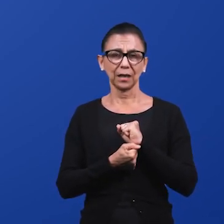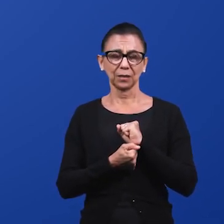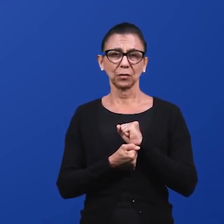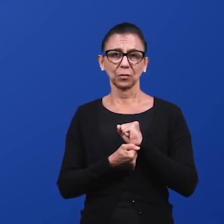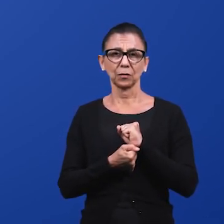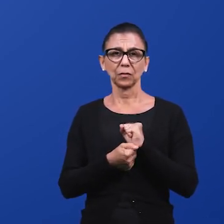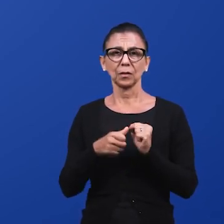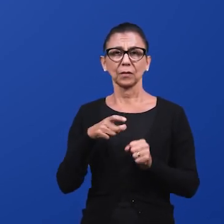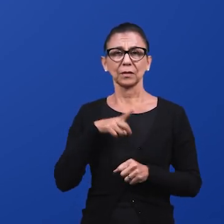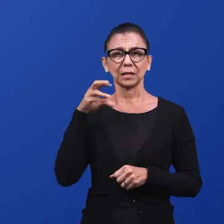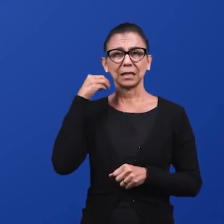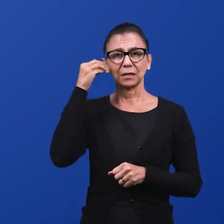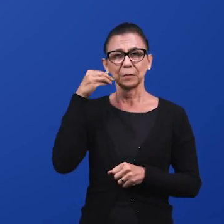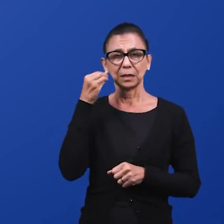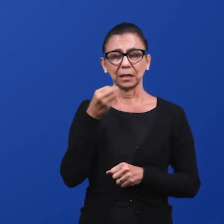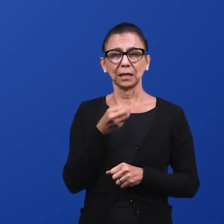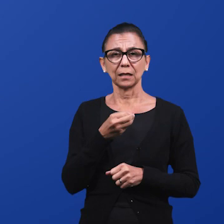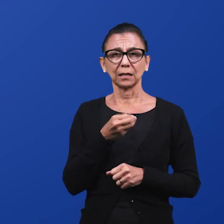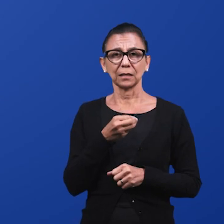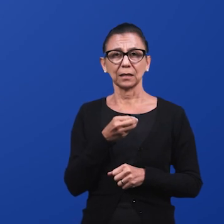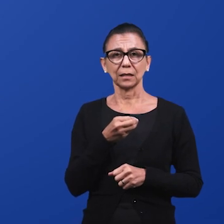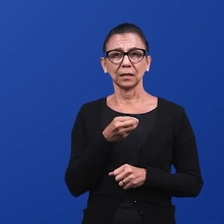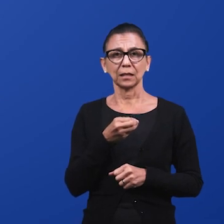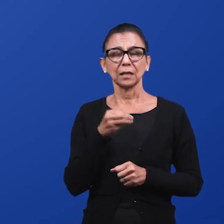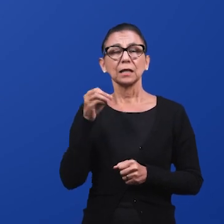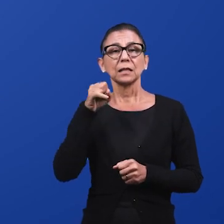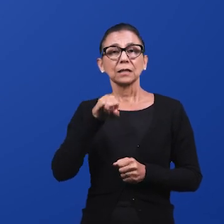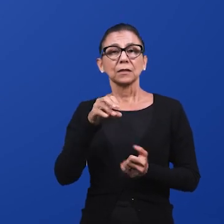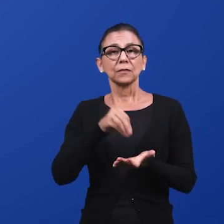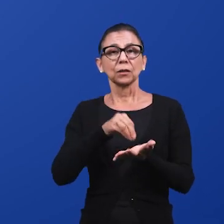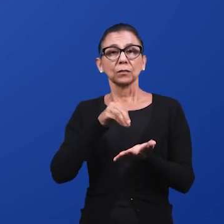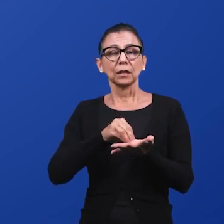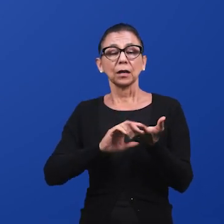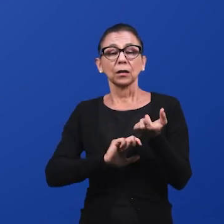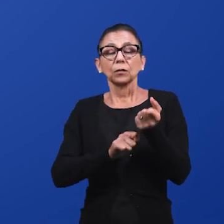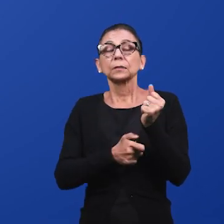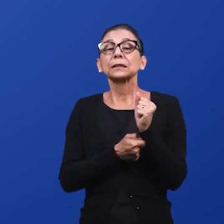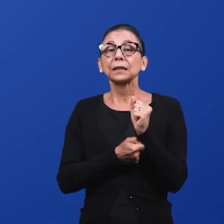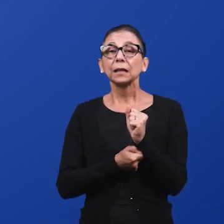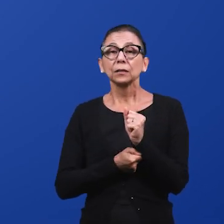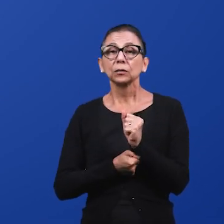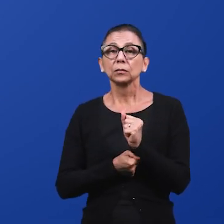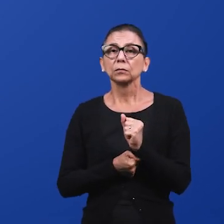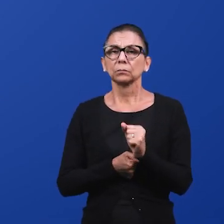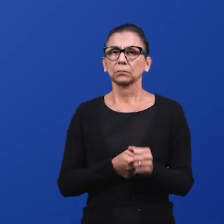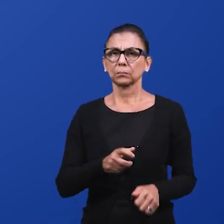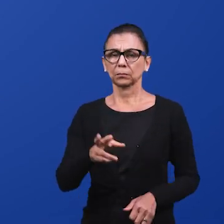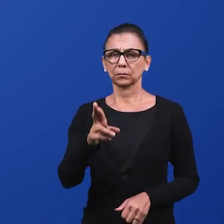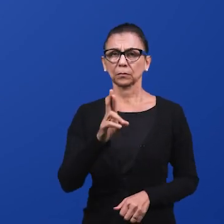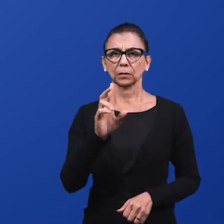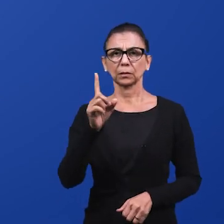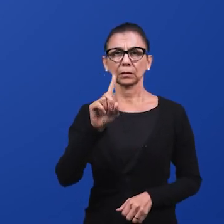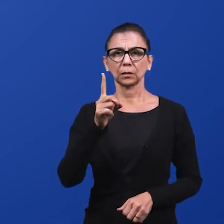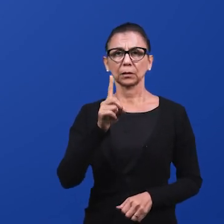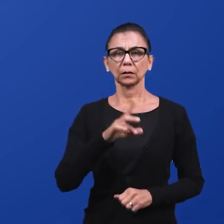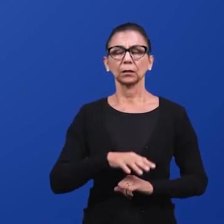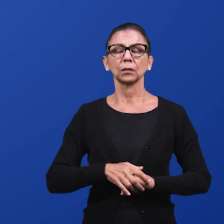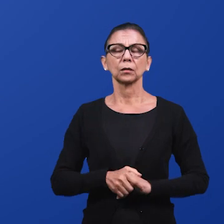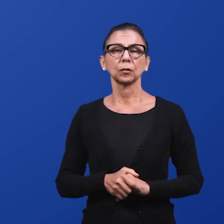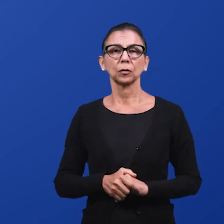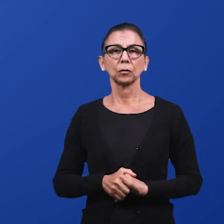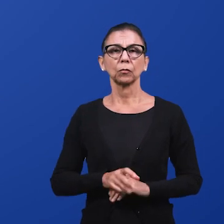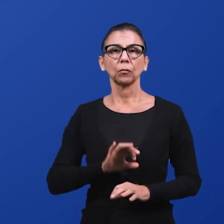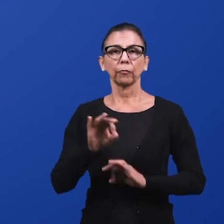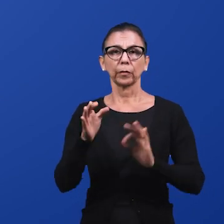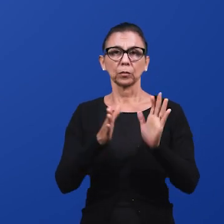completar sem a ação do mistério. A nossa resposta é que não se pode ter uma obra completa na vida do homem, que é um projeto